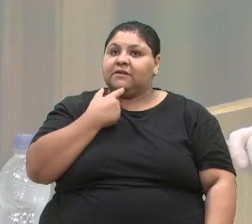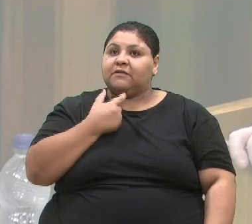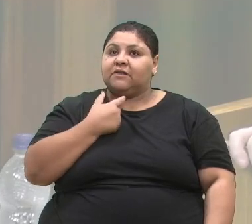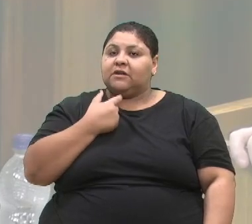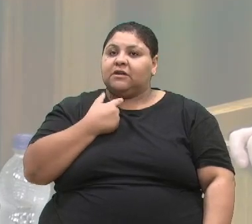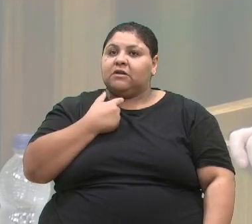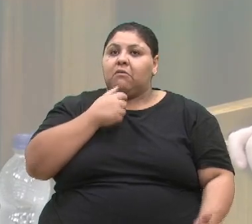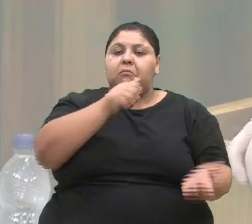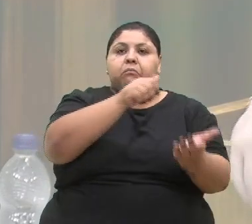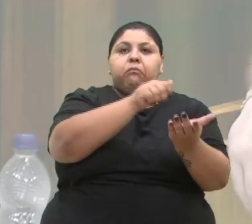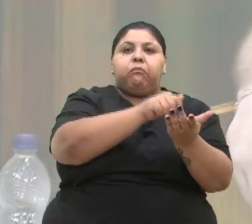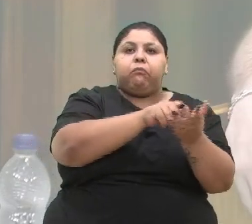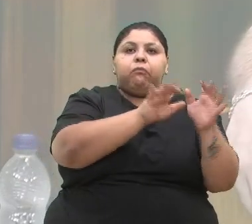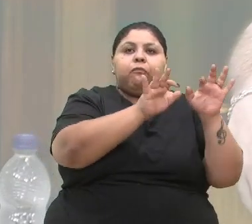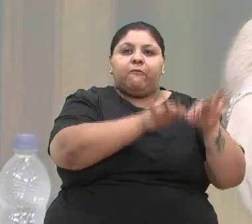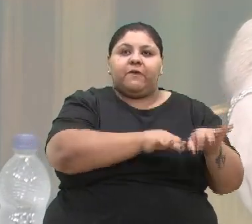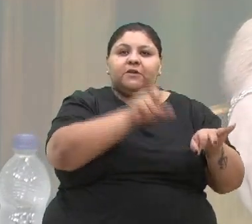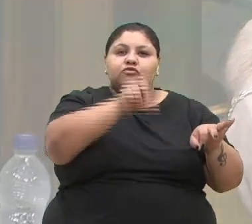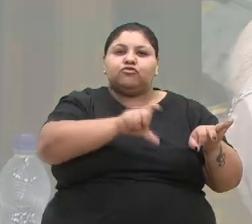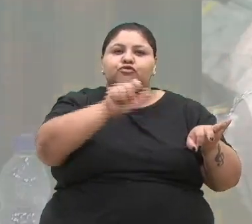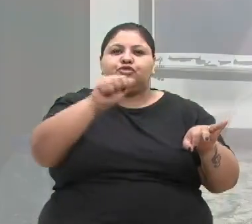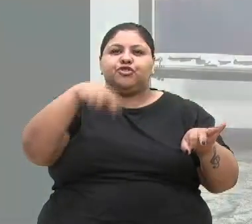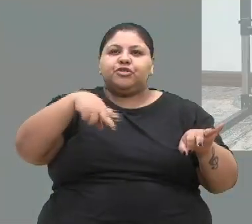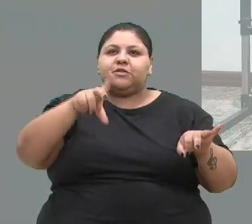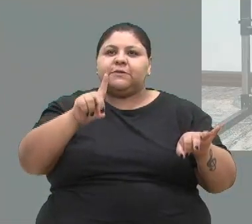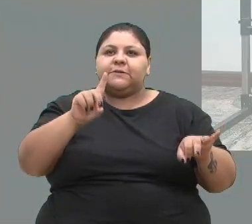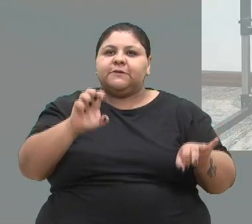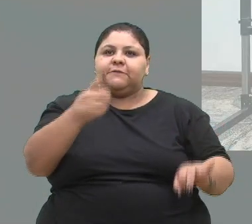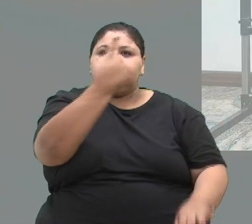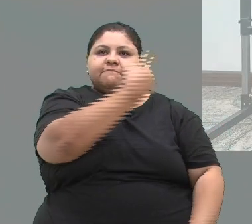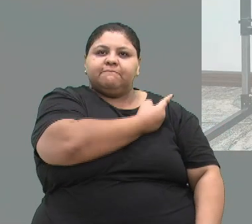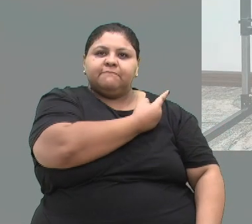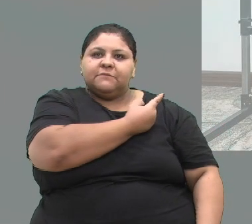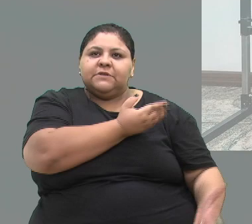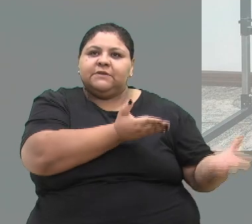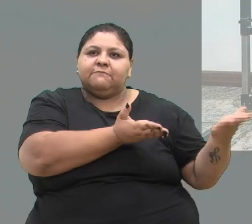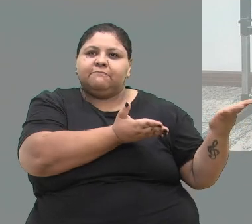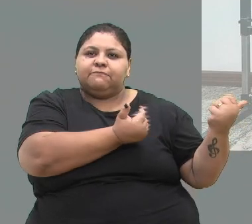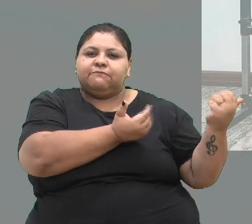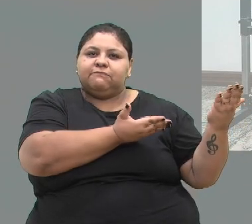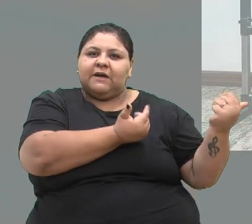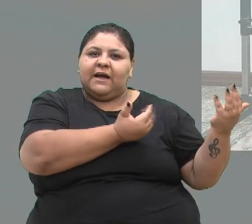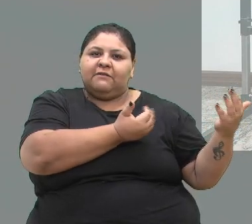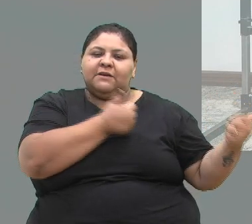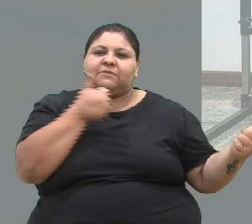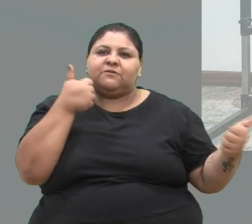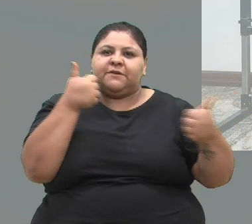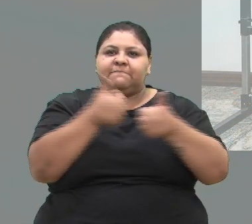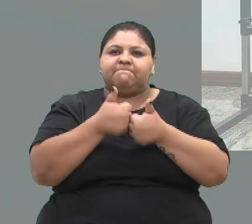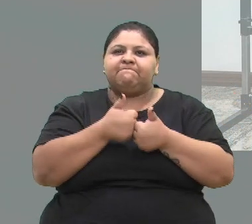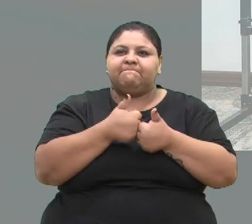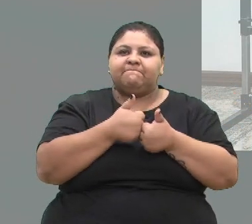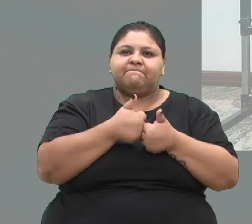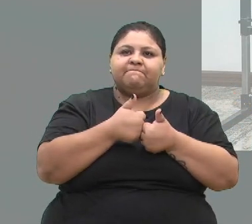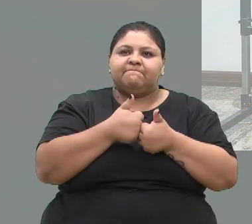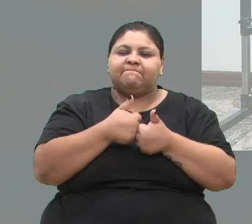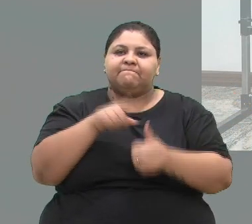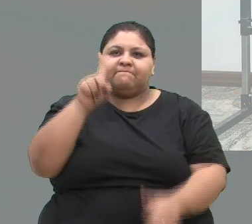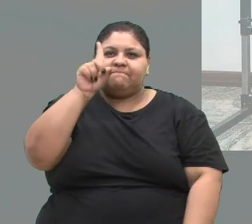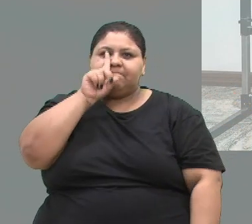suspenso do Xande, né? Deste jovem que está passando aqui na tela, que esteve conosco. A mãe,